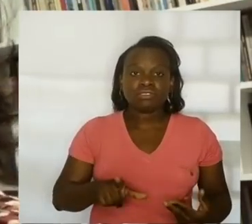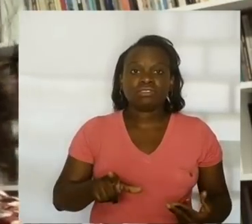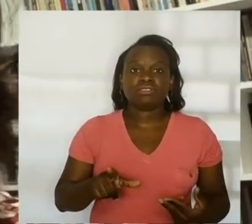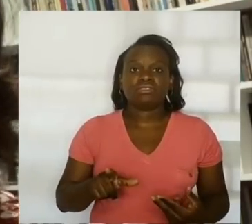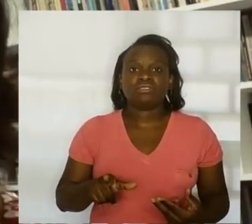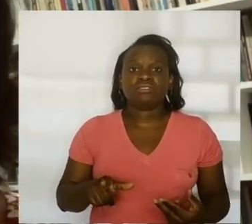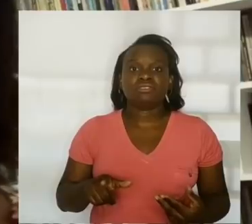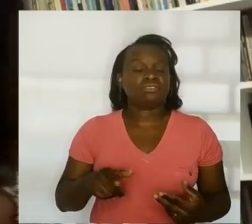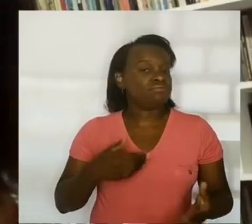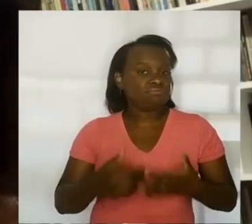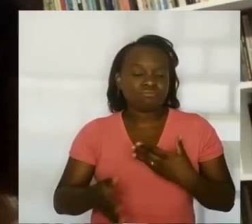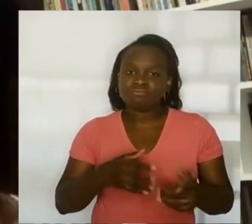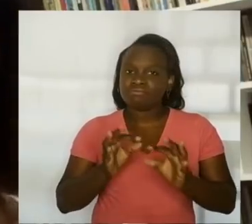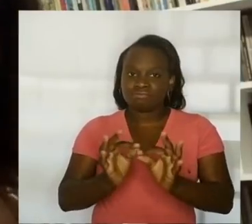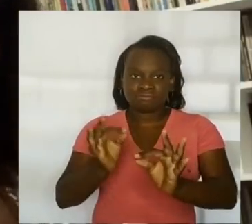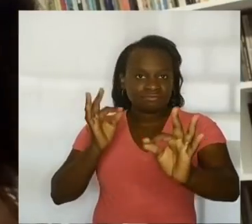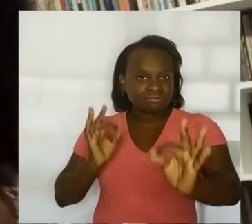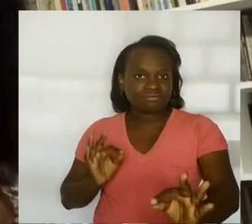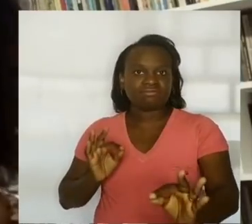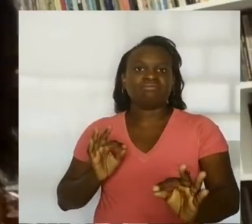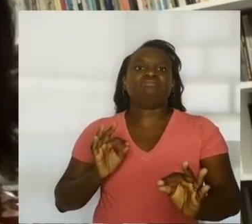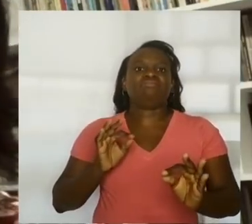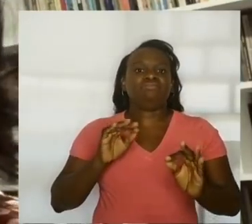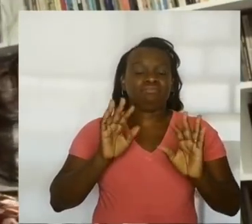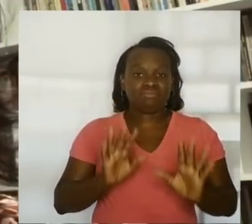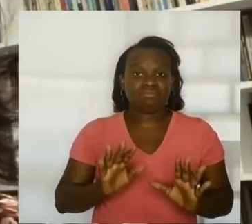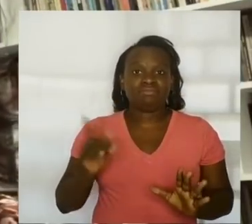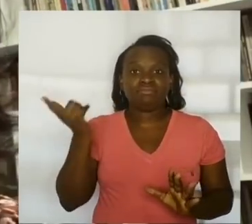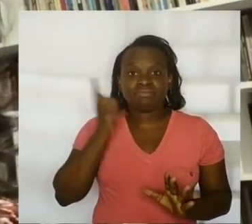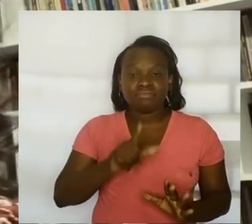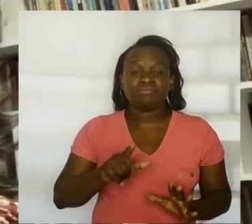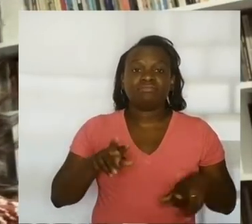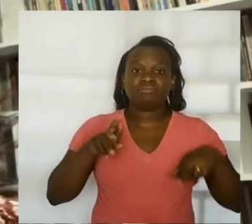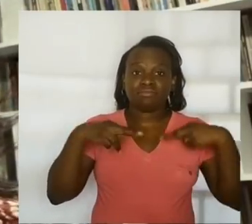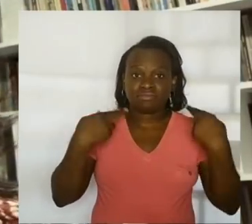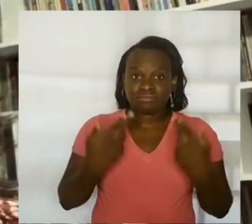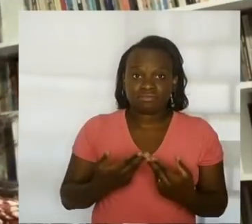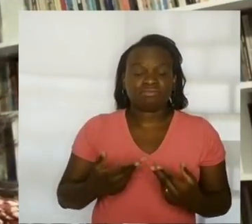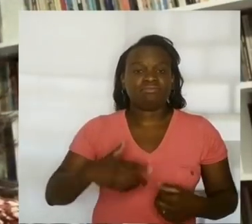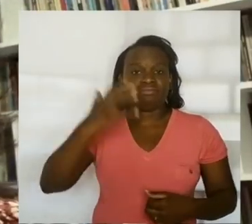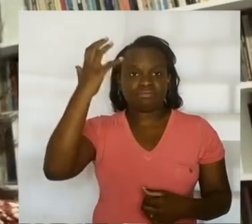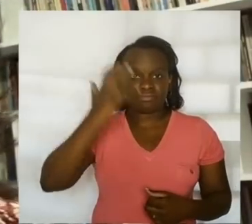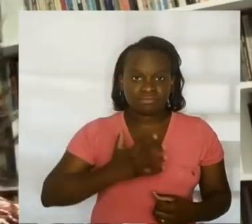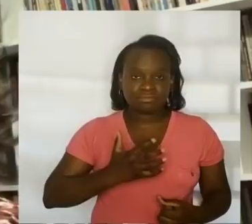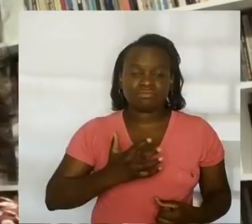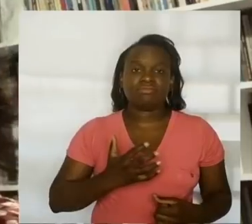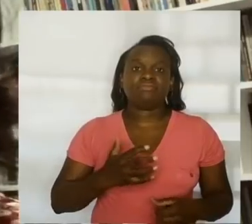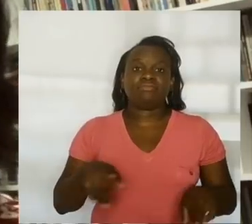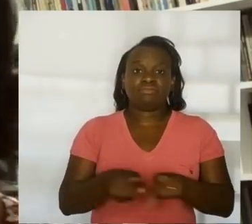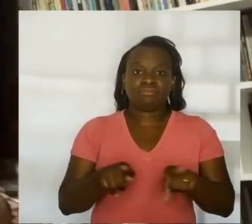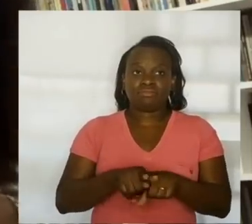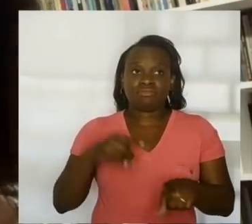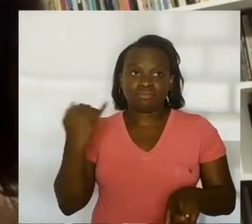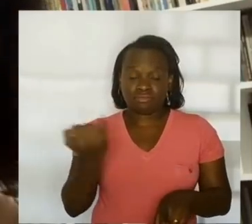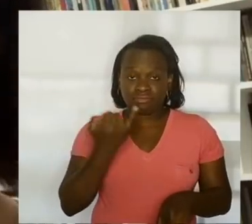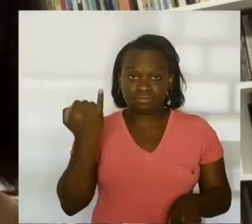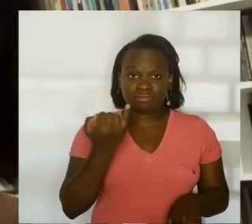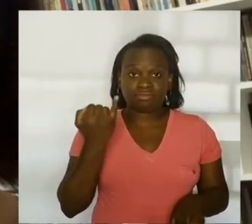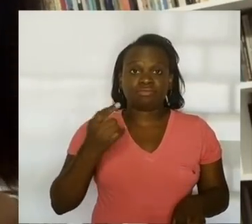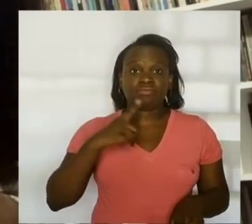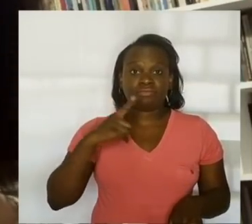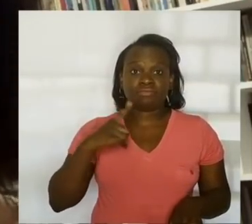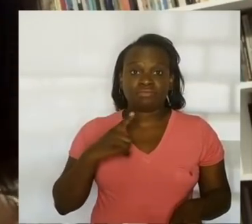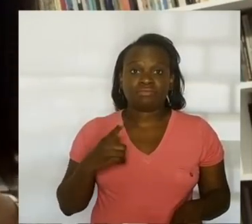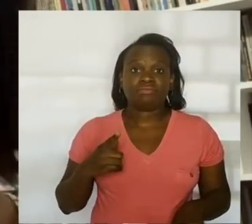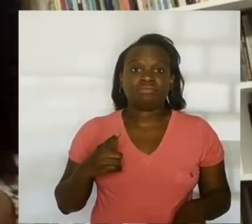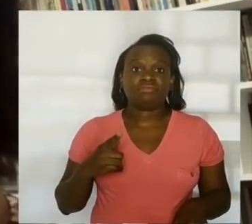acontecer, mesmo que à distância, mas que aconteça com a seriedade e a importância que